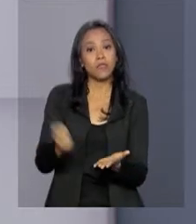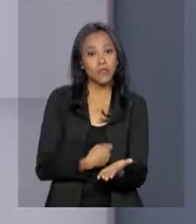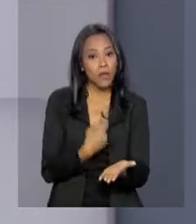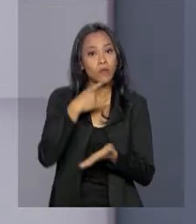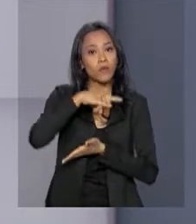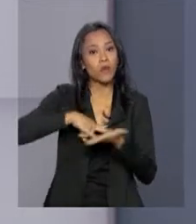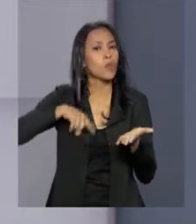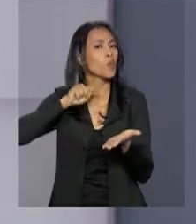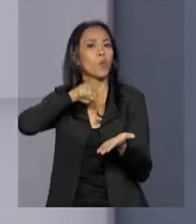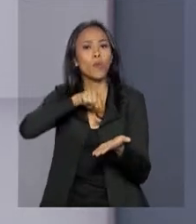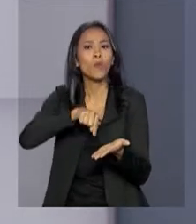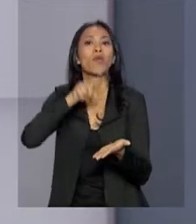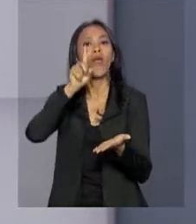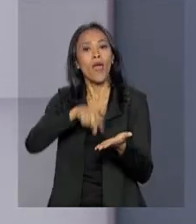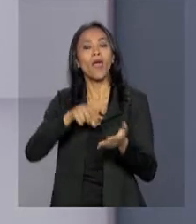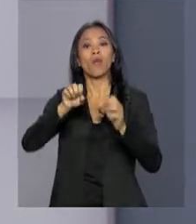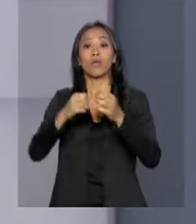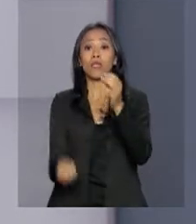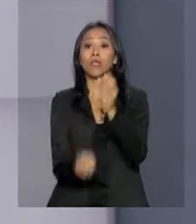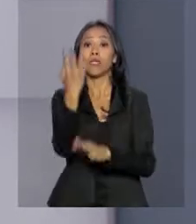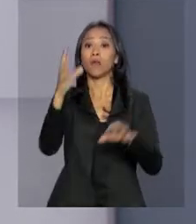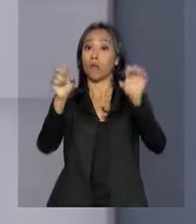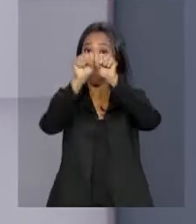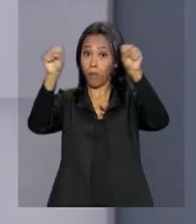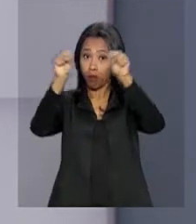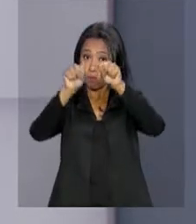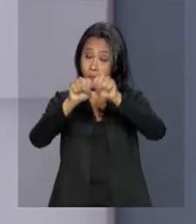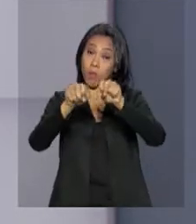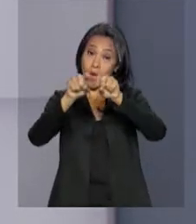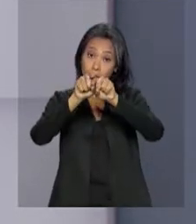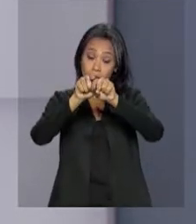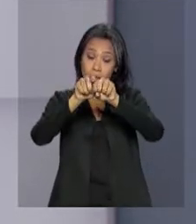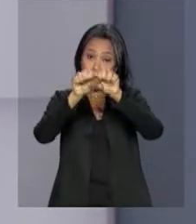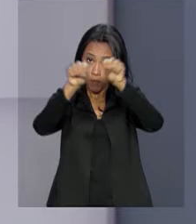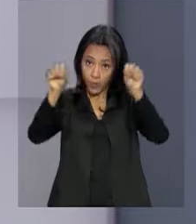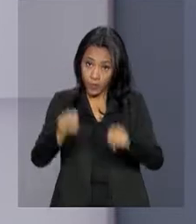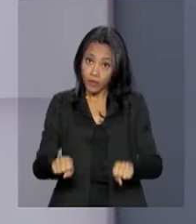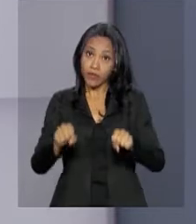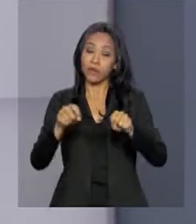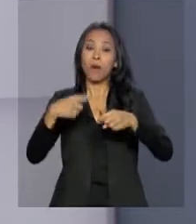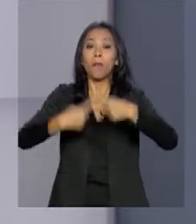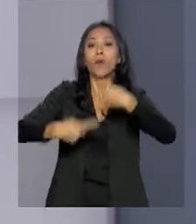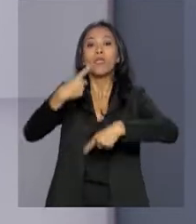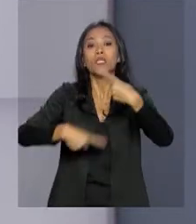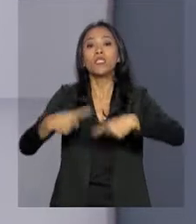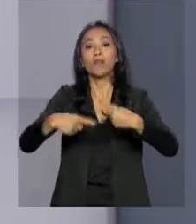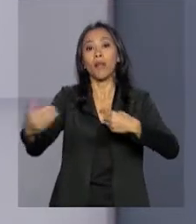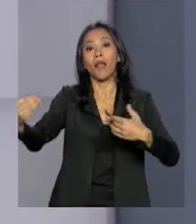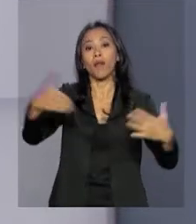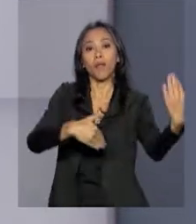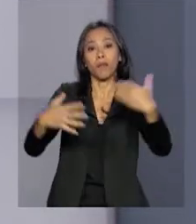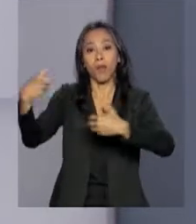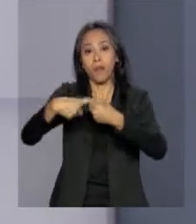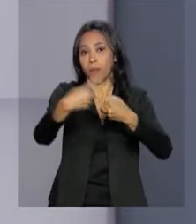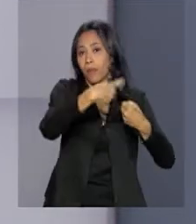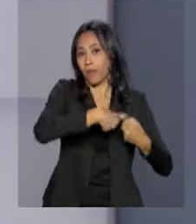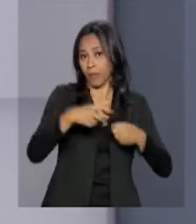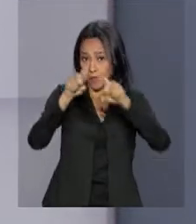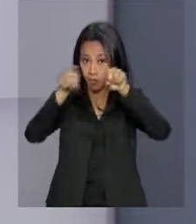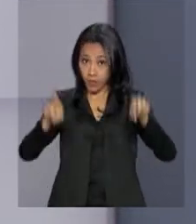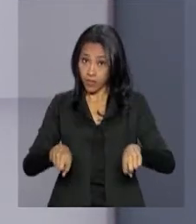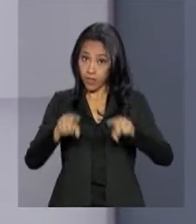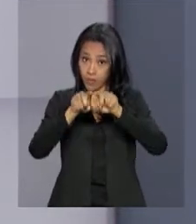regulamenta a política de egressos do sistema prisional uma das ações é dar oportunidades de trabalho para presos e ex